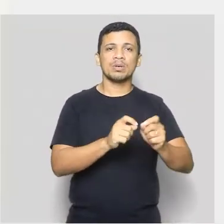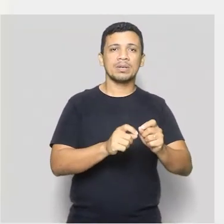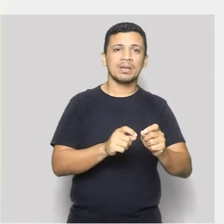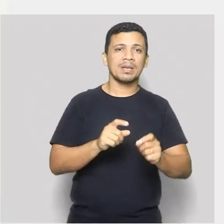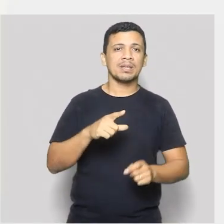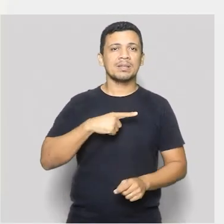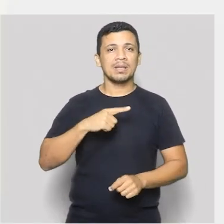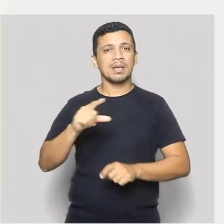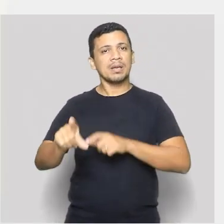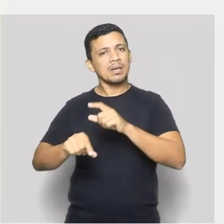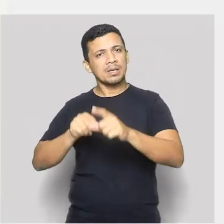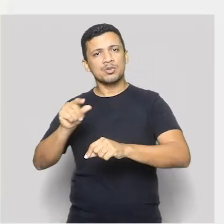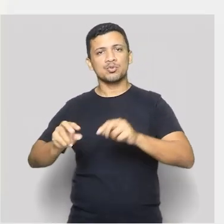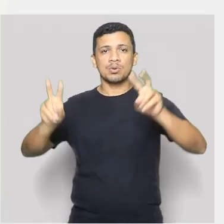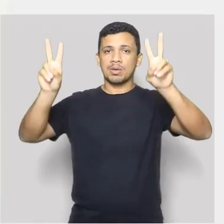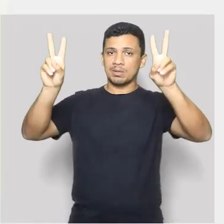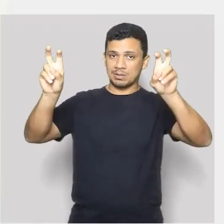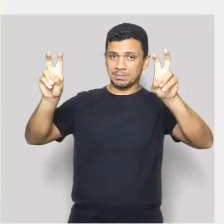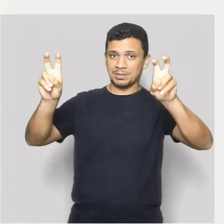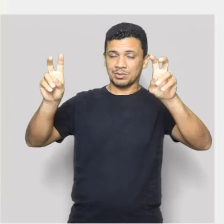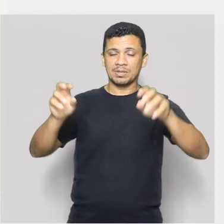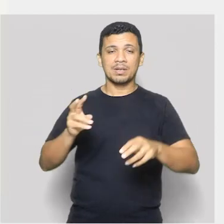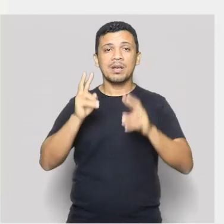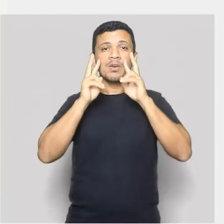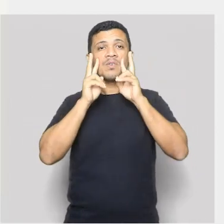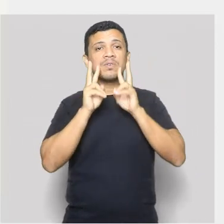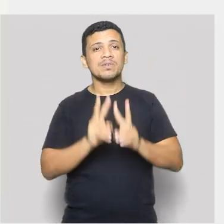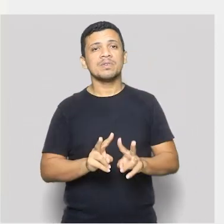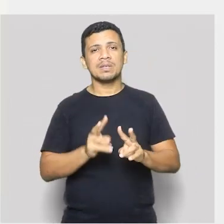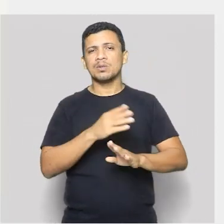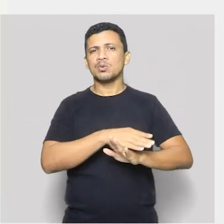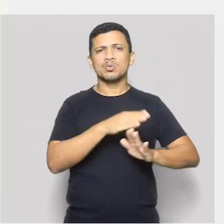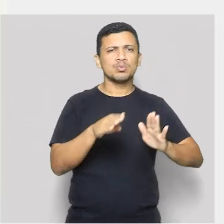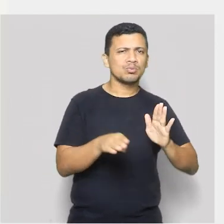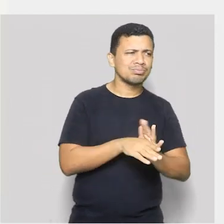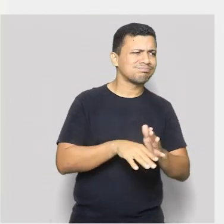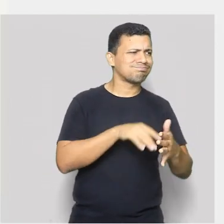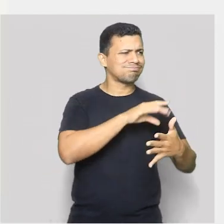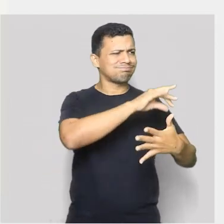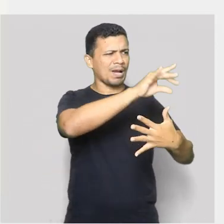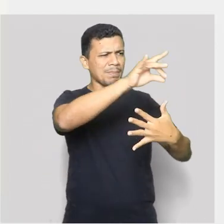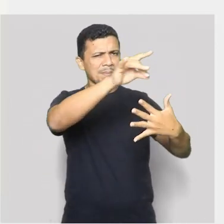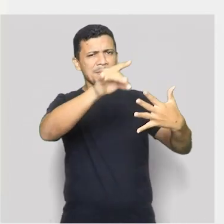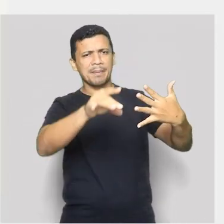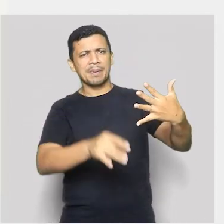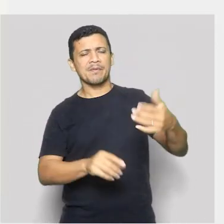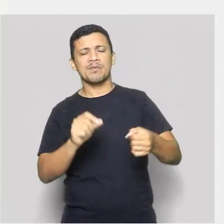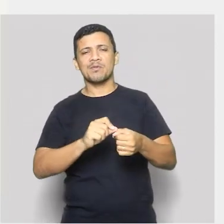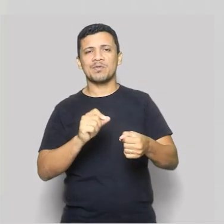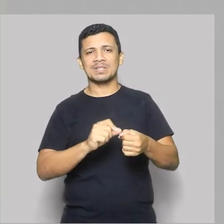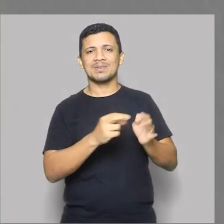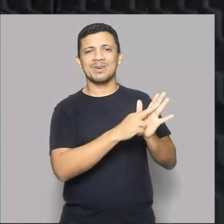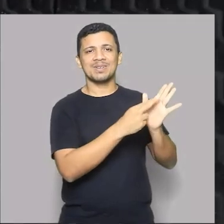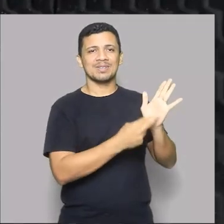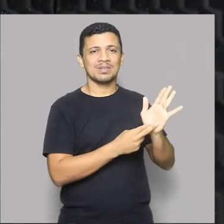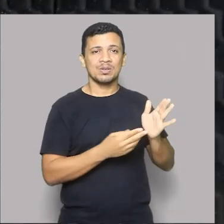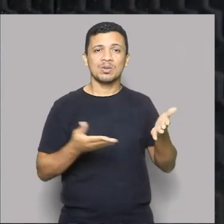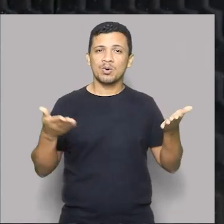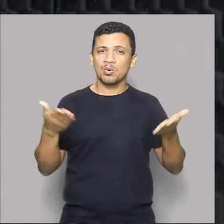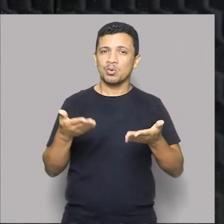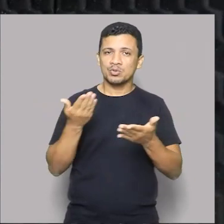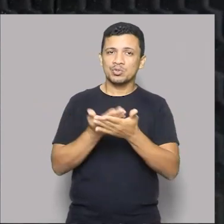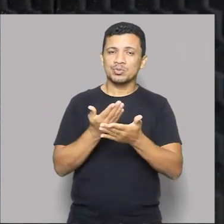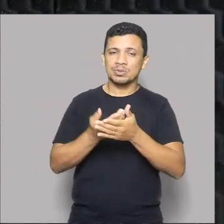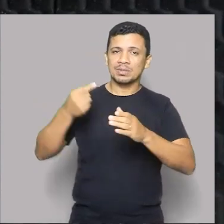Nós já vimos até então aqui todos os pressupostos para você fazer uma redação e hoje nós vamos estudar com mais profundidade